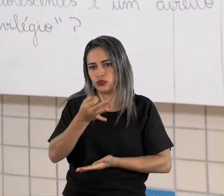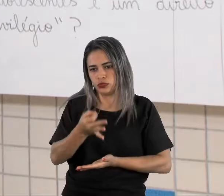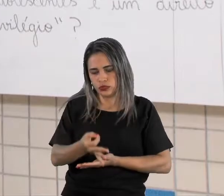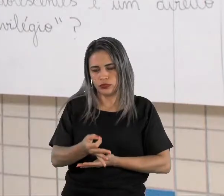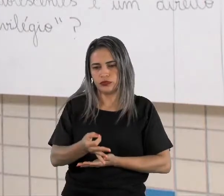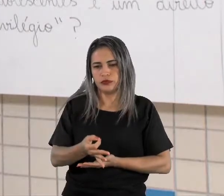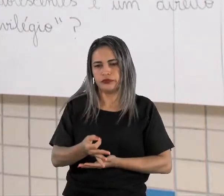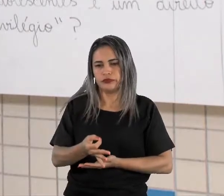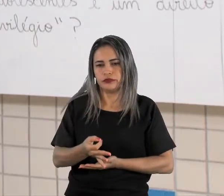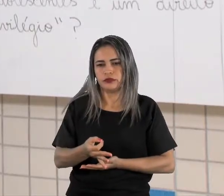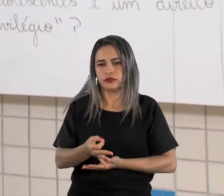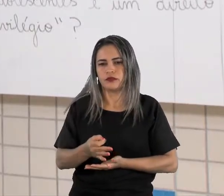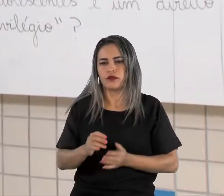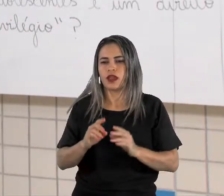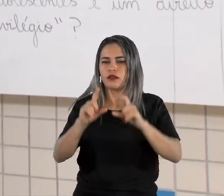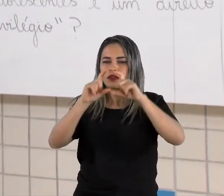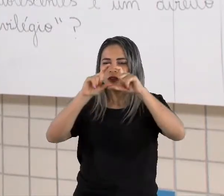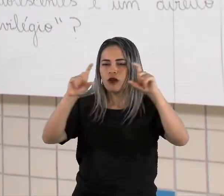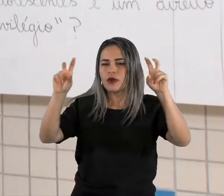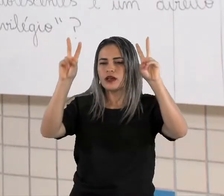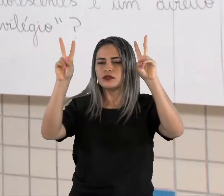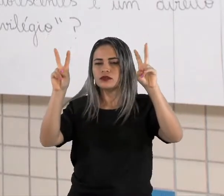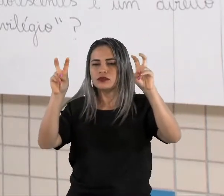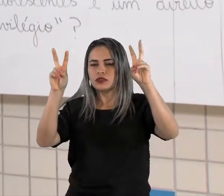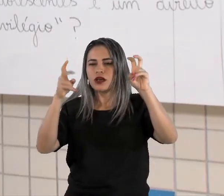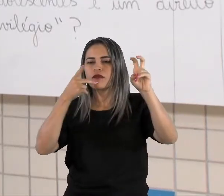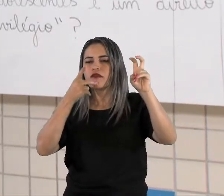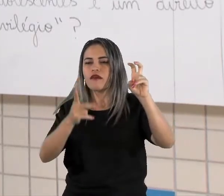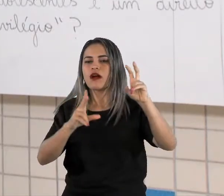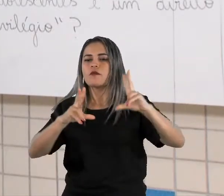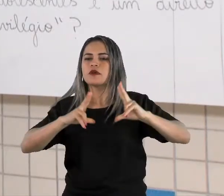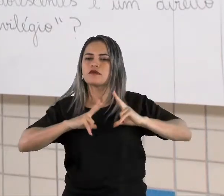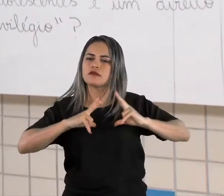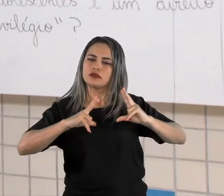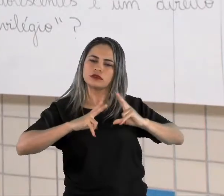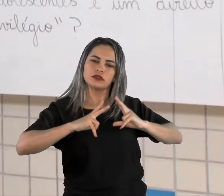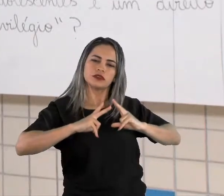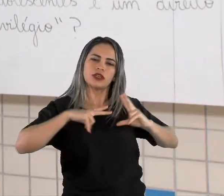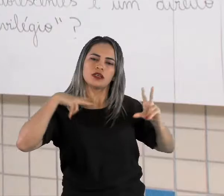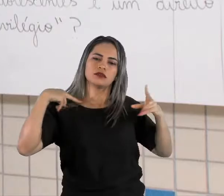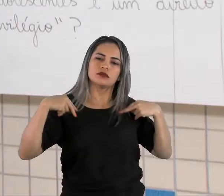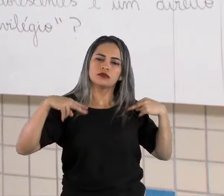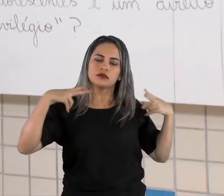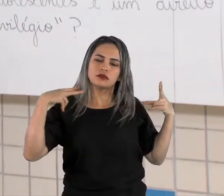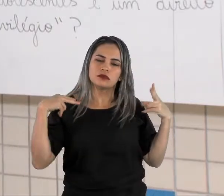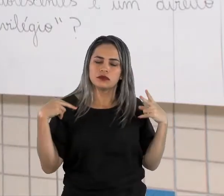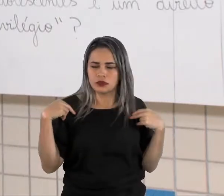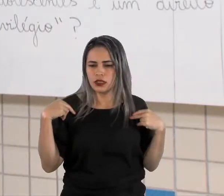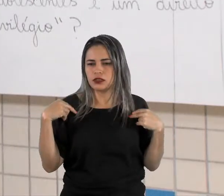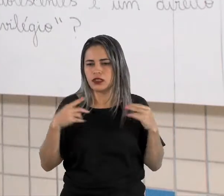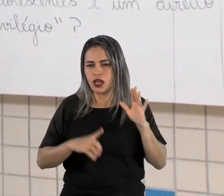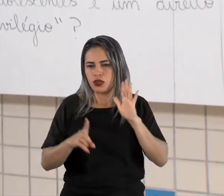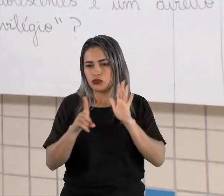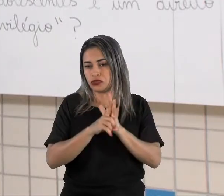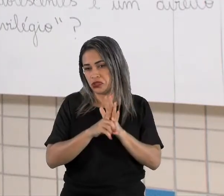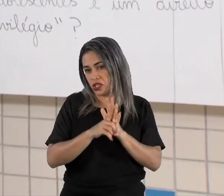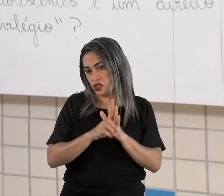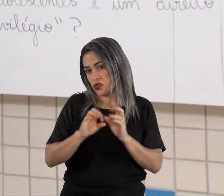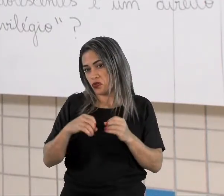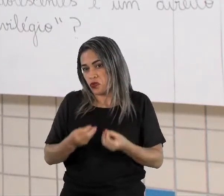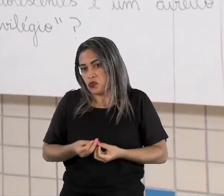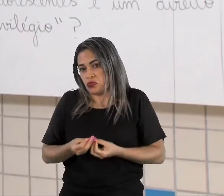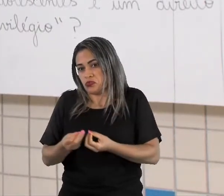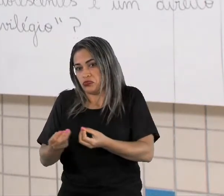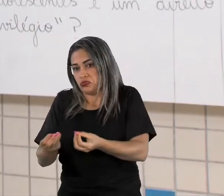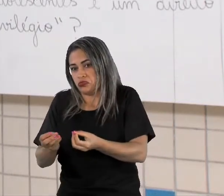partir lá do título dele, né, que ele diz assim: a privacidade dos adolescentes é um direito ou um privilégio?